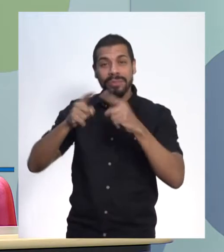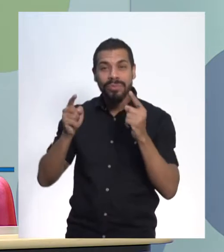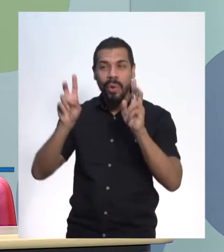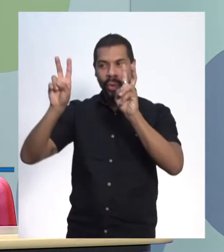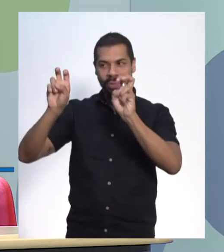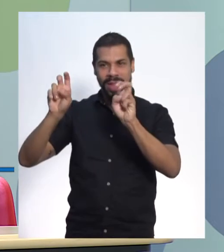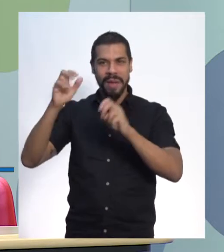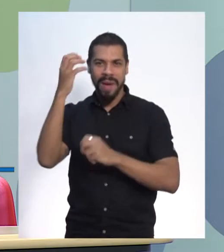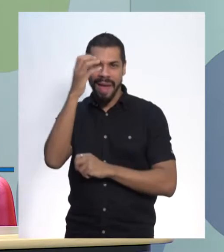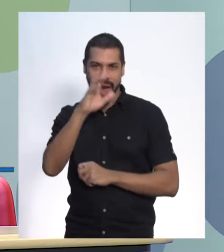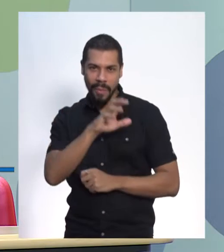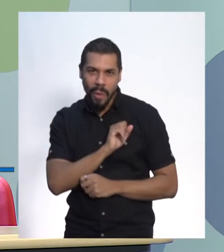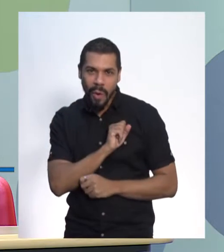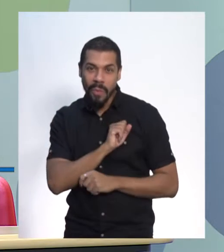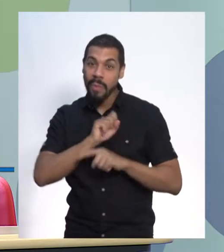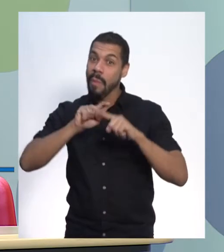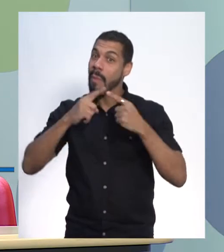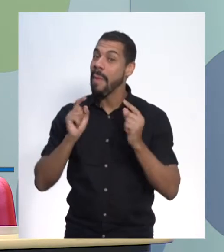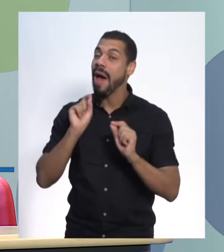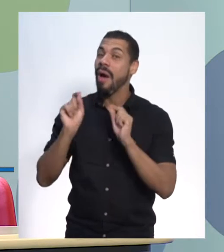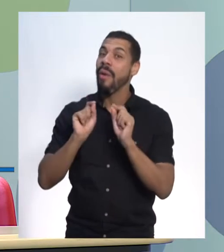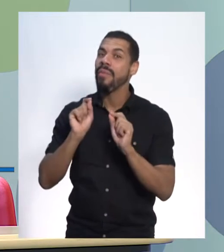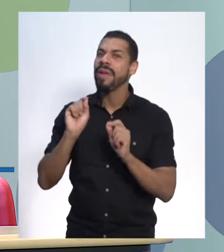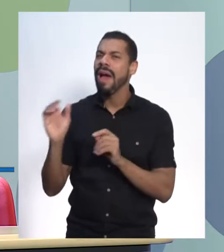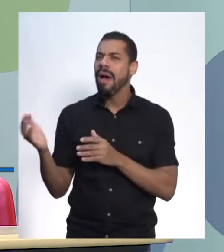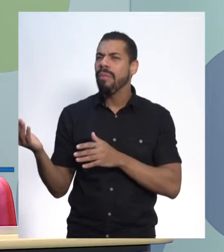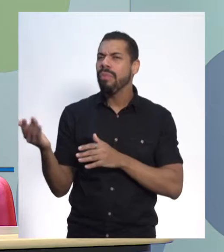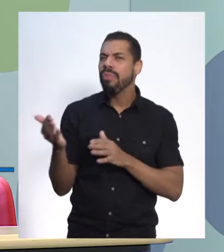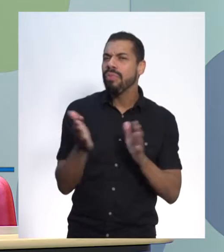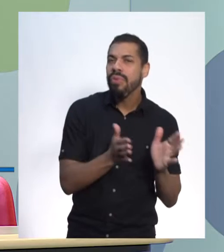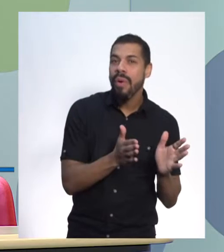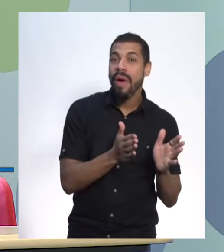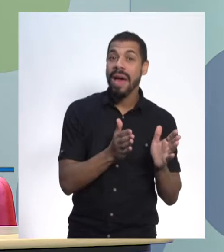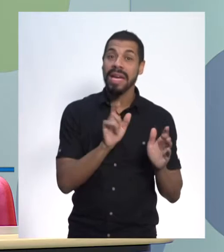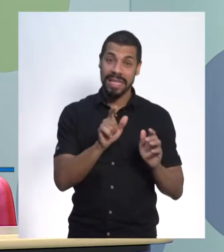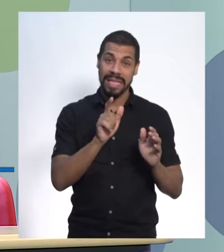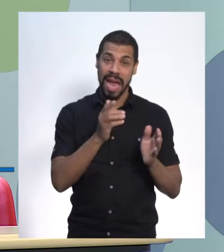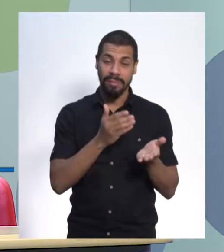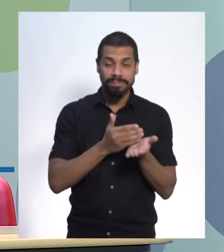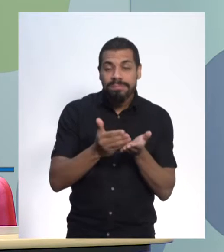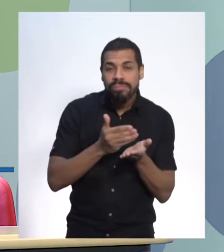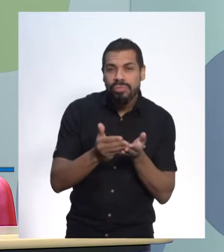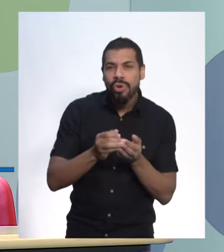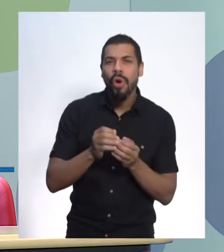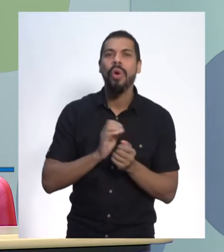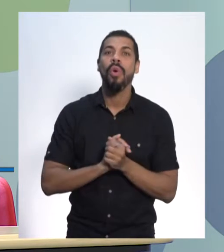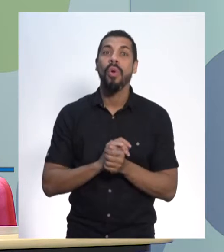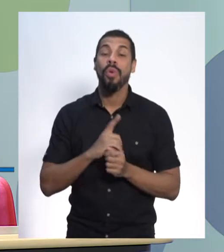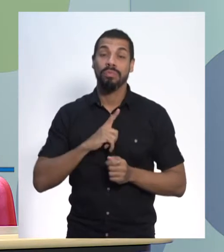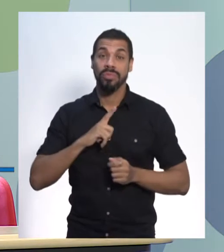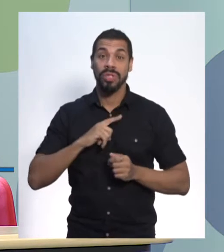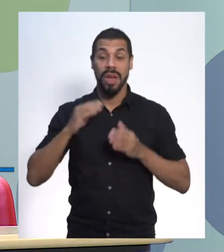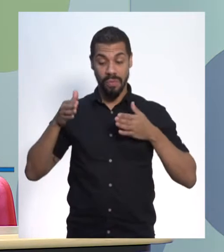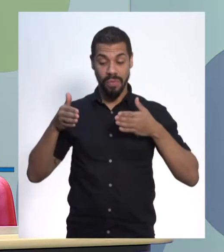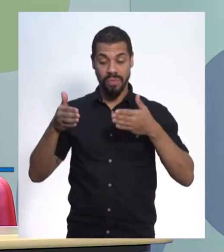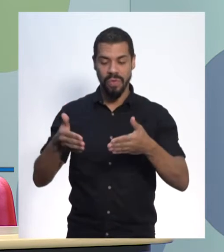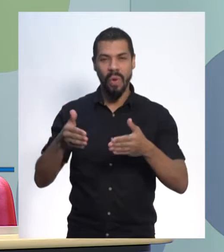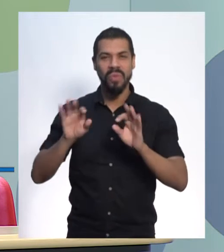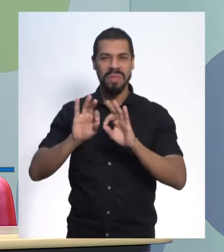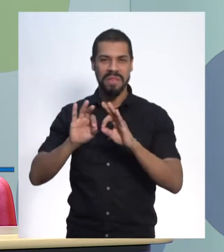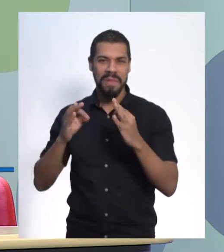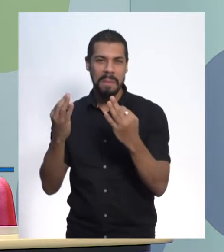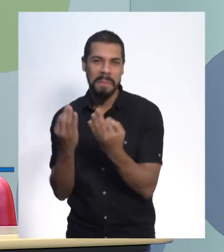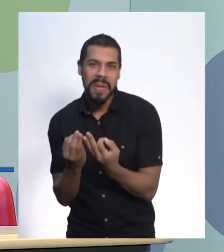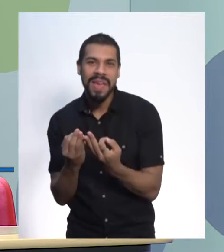ilustra bem Leandro Carnal, que é do período clássico essa história. Então, ela foi produzida dentro do período classicista, que você tinha a valorização ali da